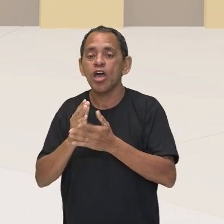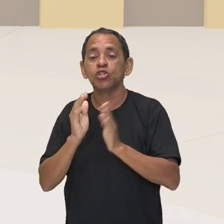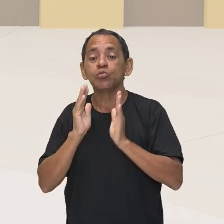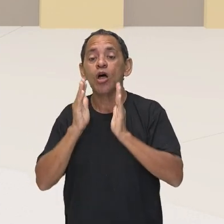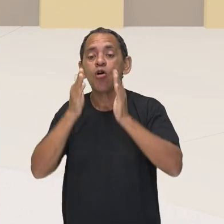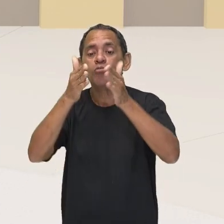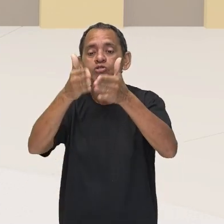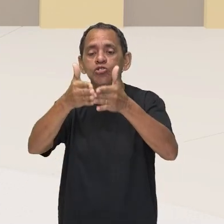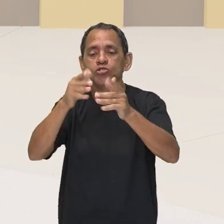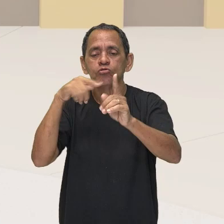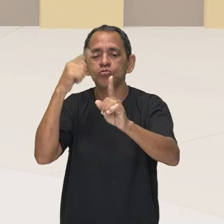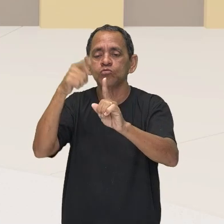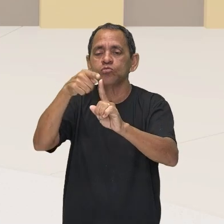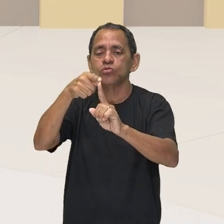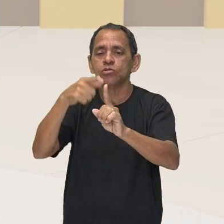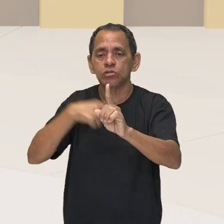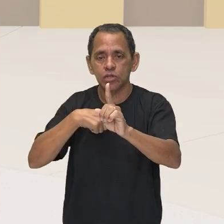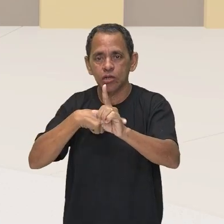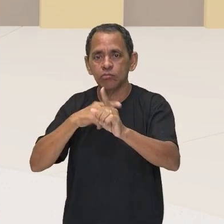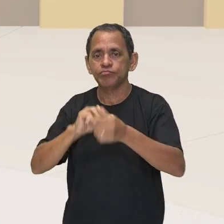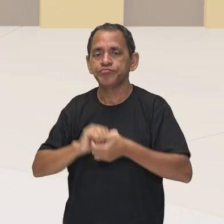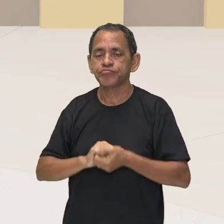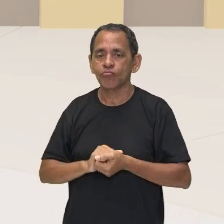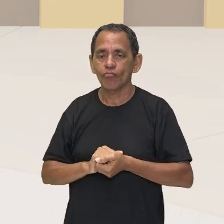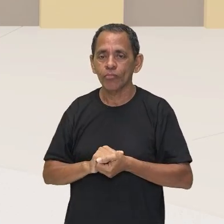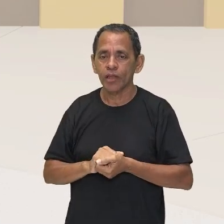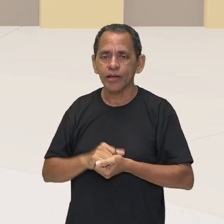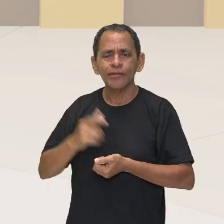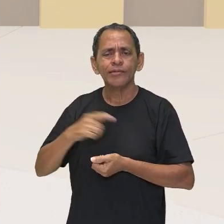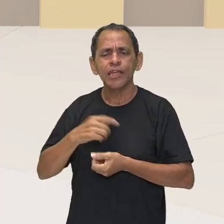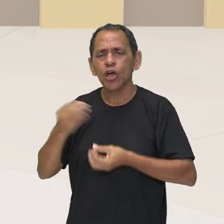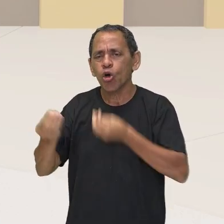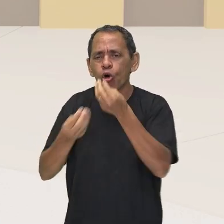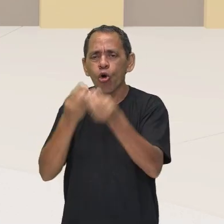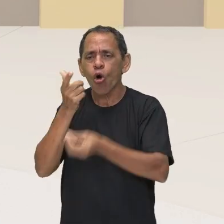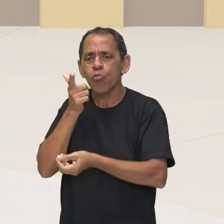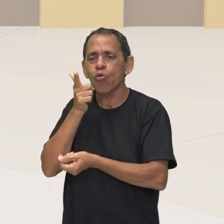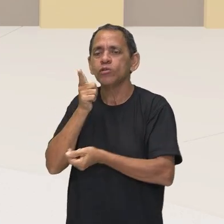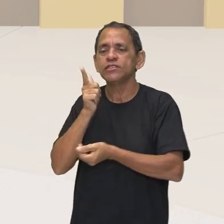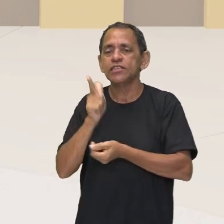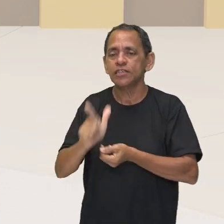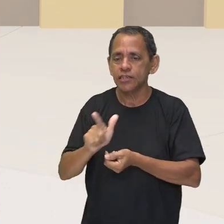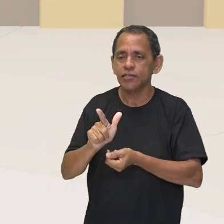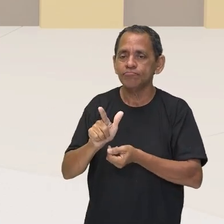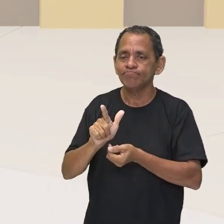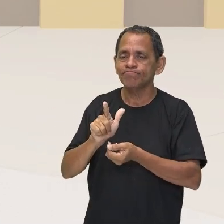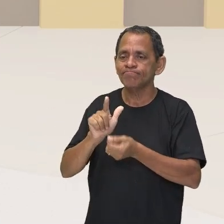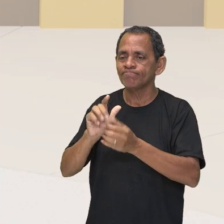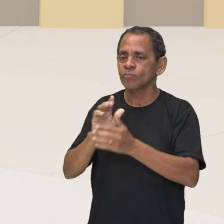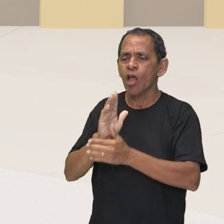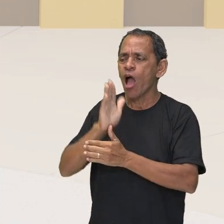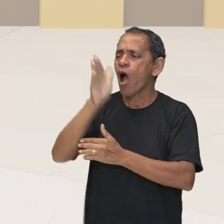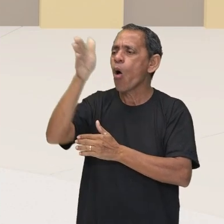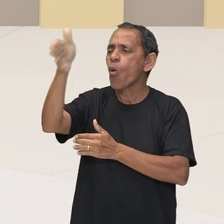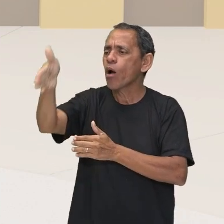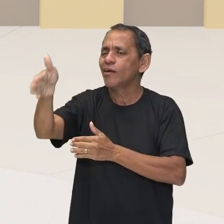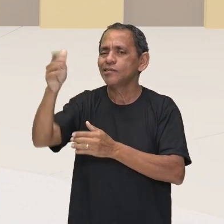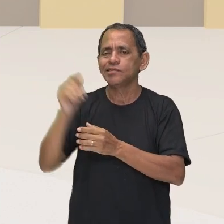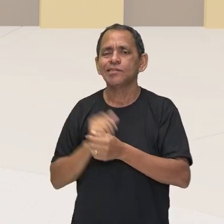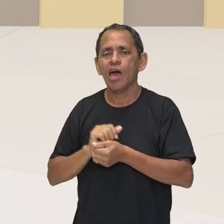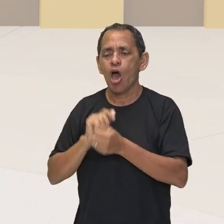que faz com que eu vá atrás de realizar, de alcançar o meu objetivo. A motivação,